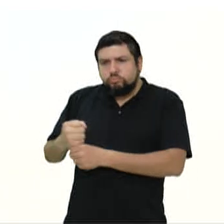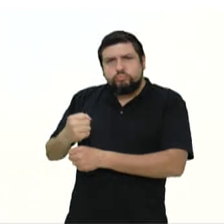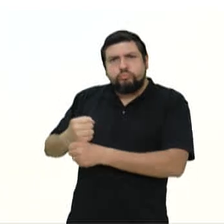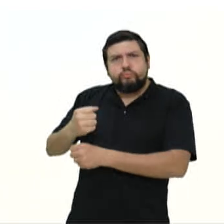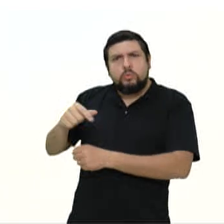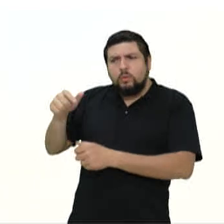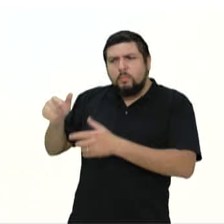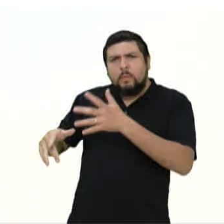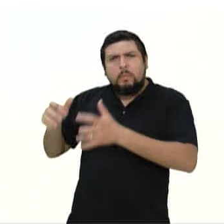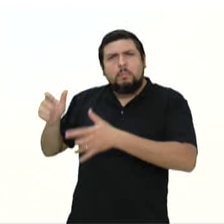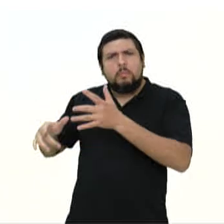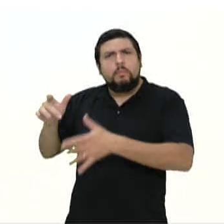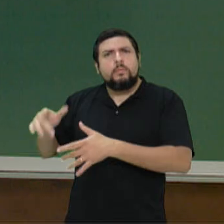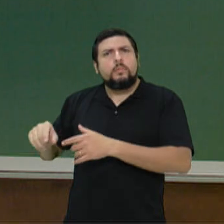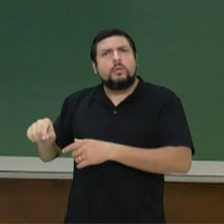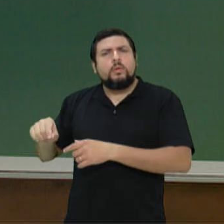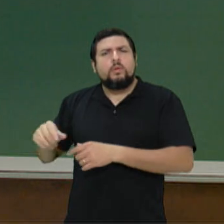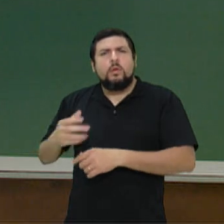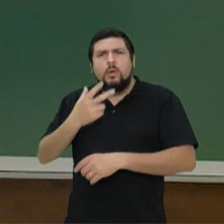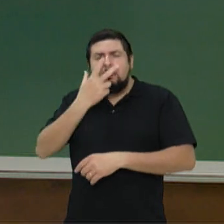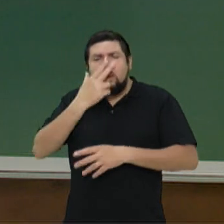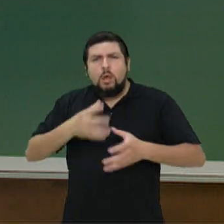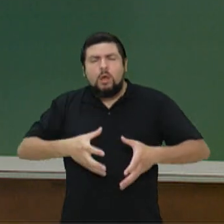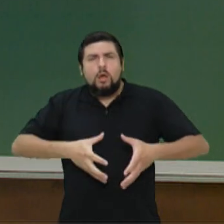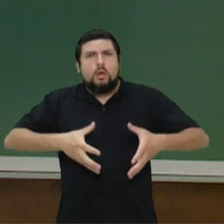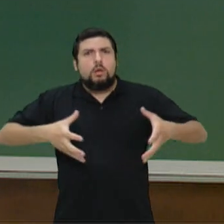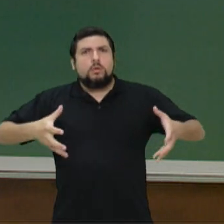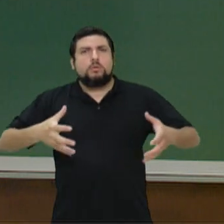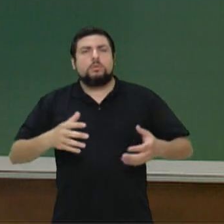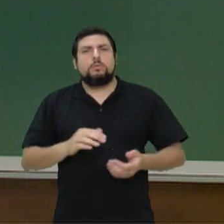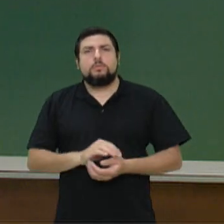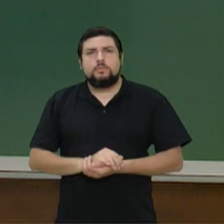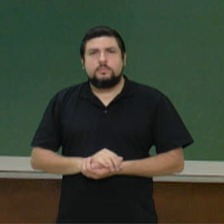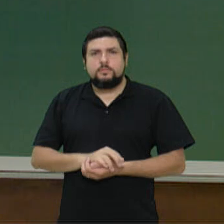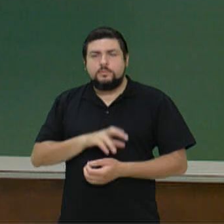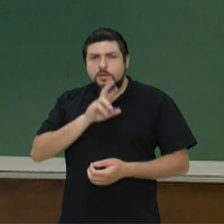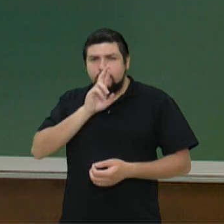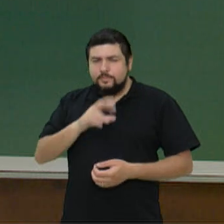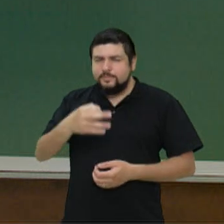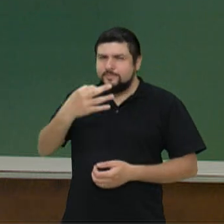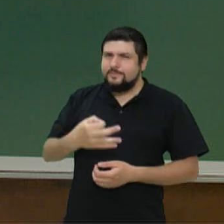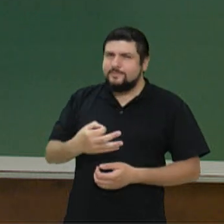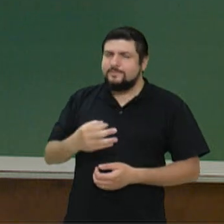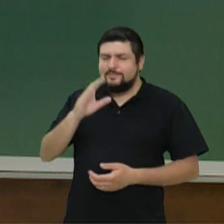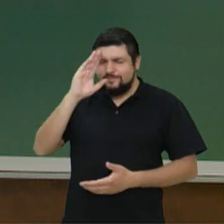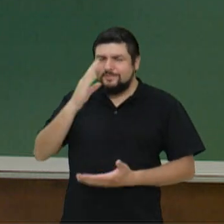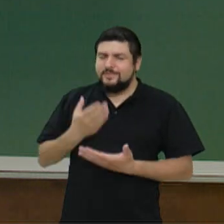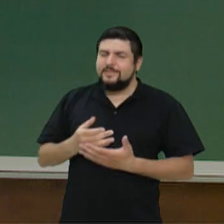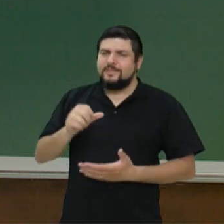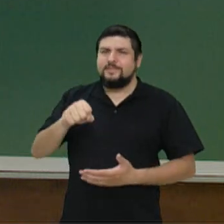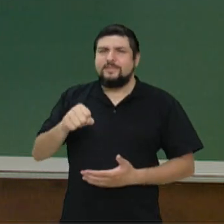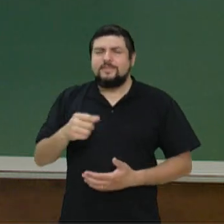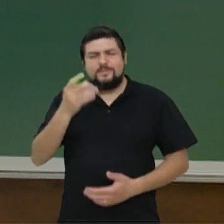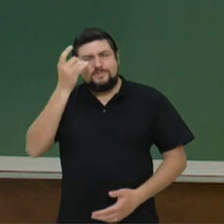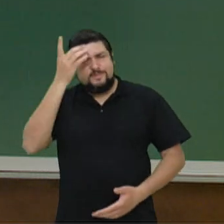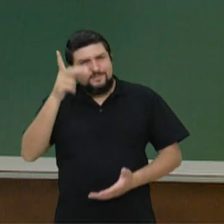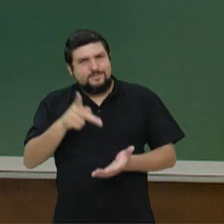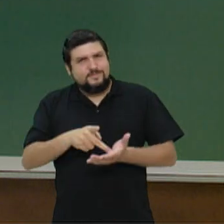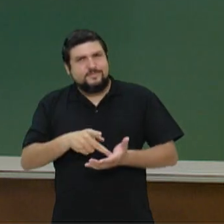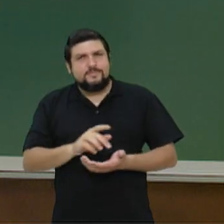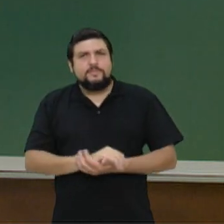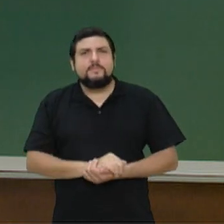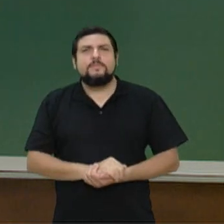ou importância do fato. Vocês responderam correto? Eu acredito que sim, né? Estava muito fácil, não é